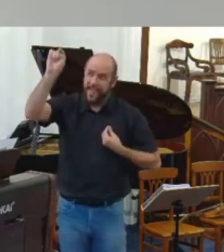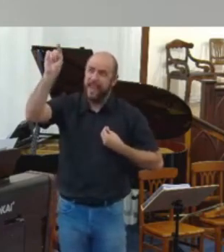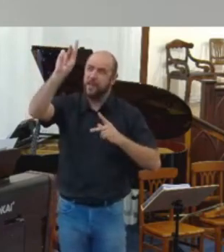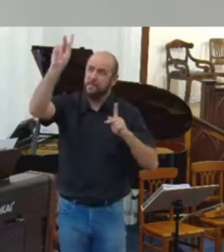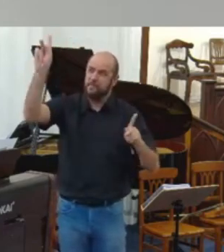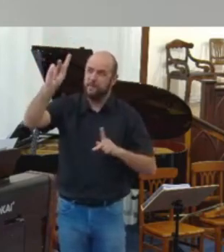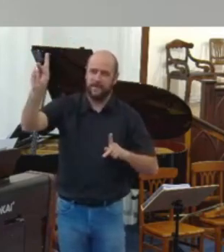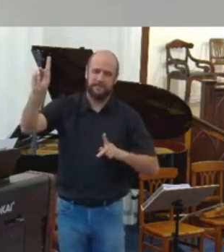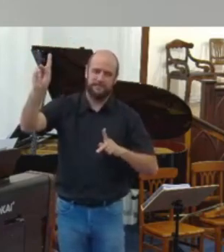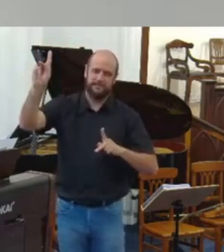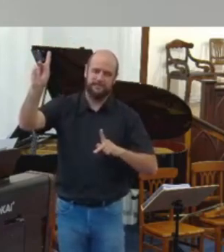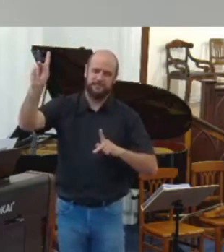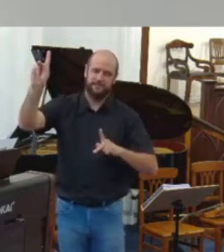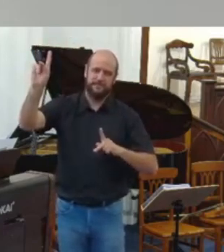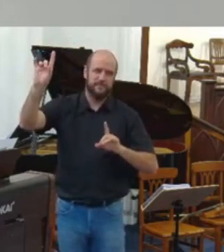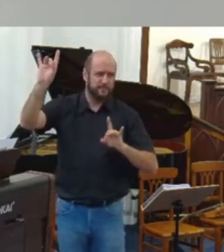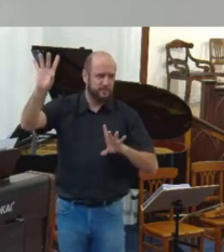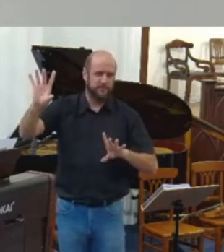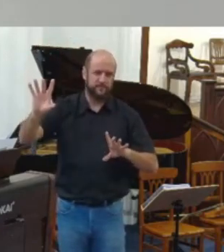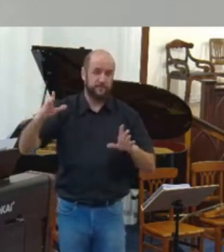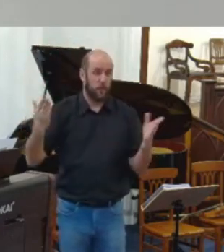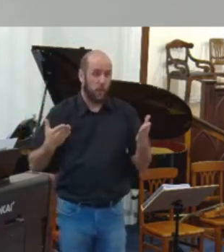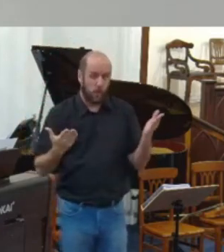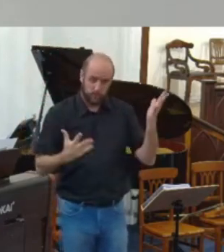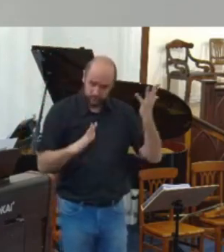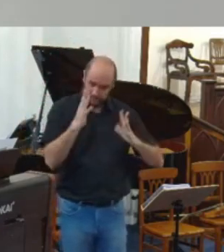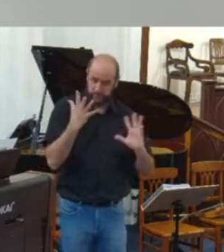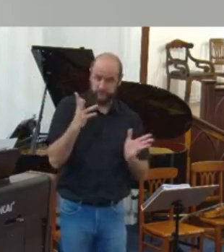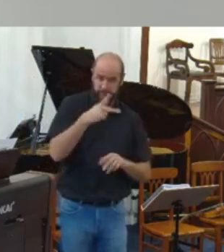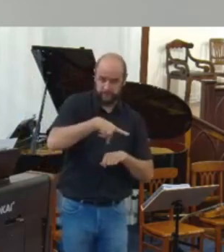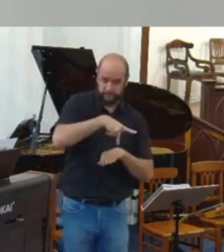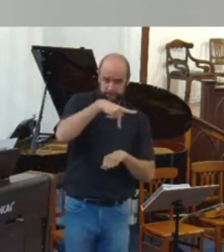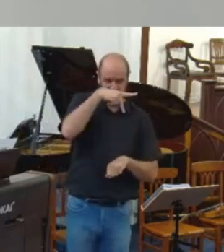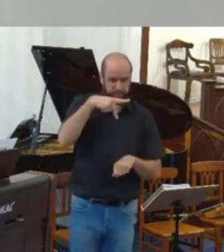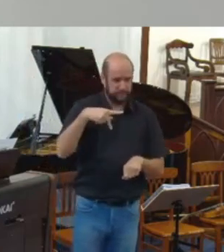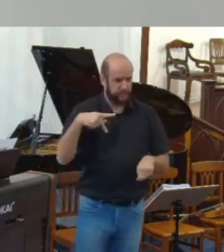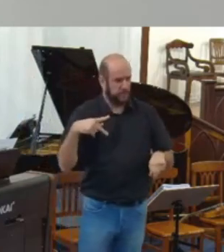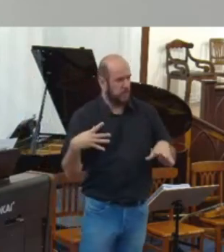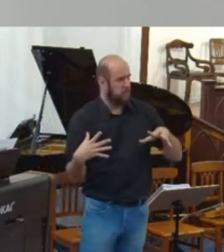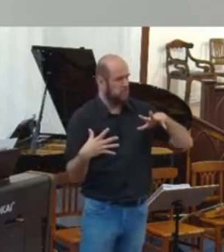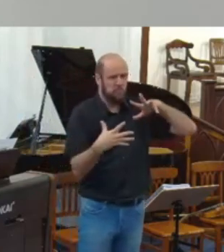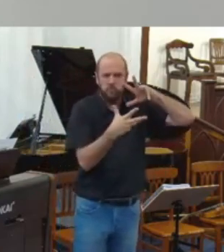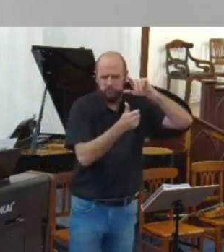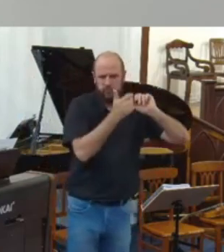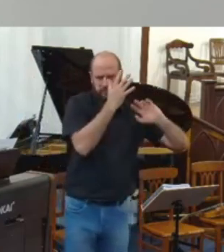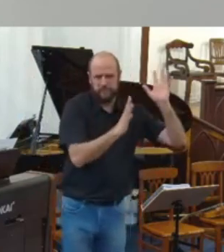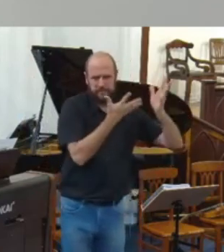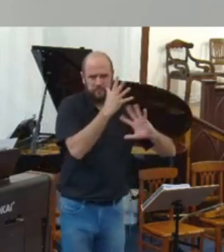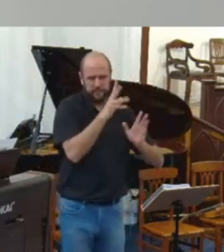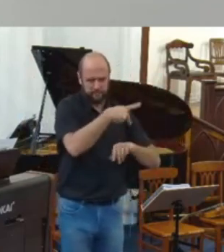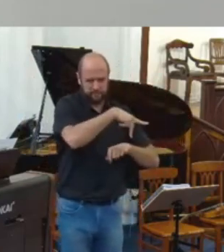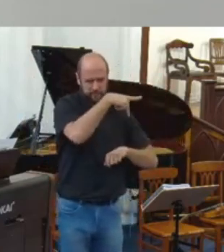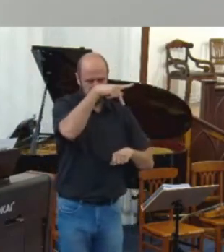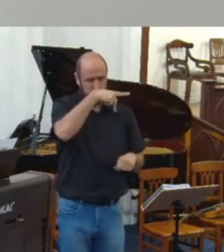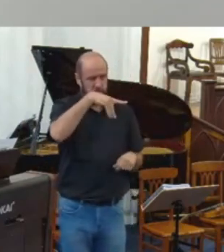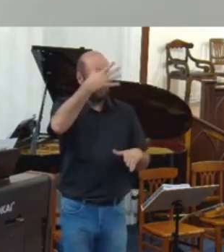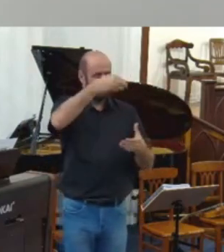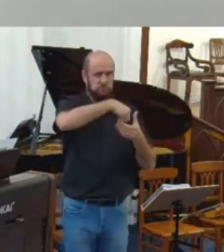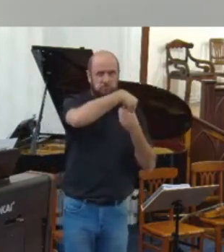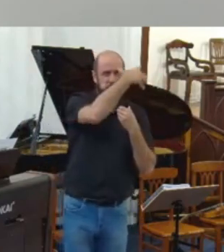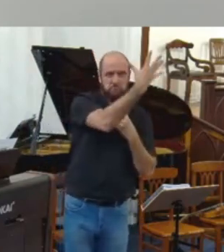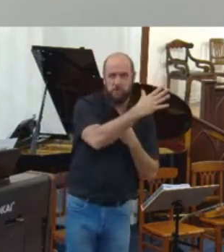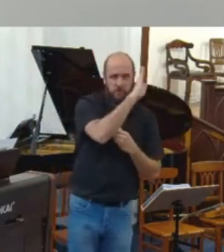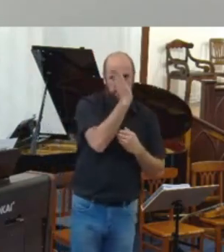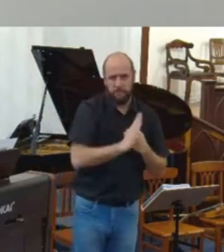Por isso, em dias como hoje, que nós celebramos a Páscoa, todo o Ocidente, pelo menos, celebra a Páscoa,